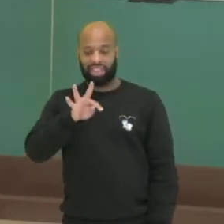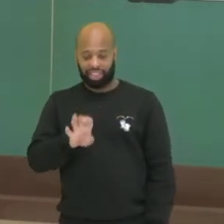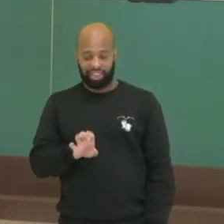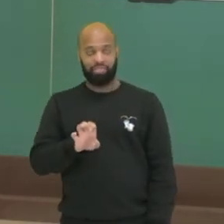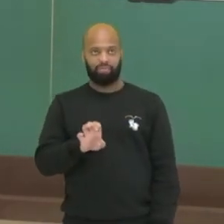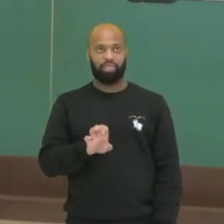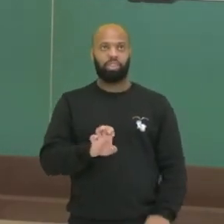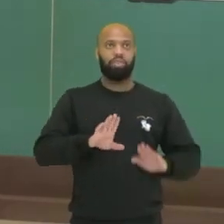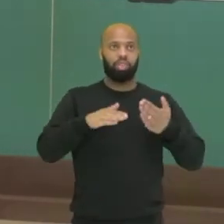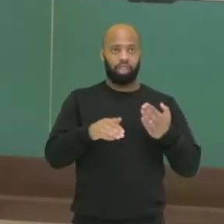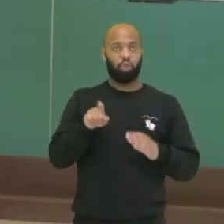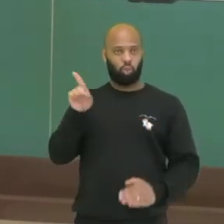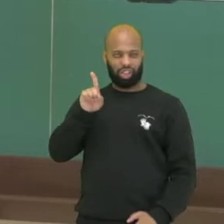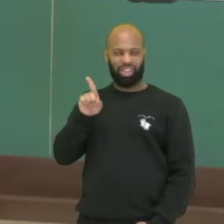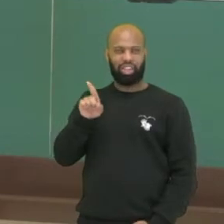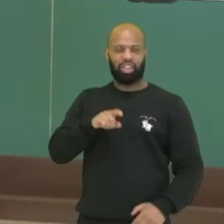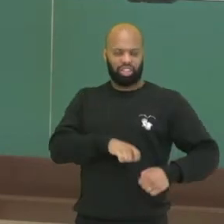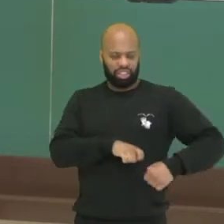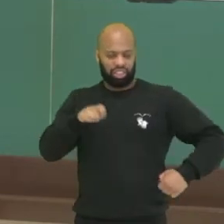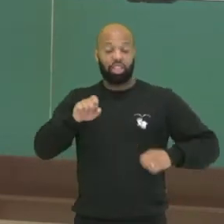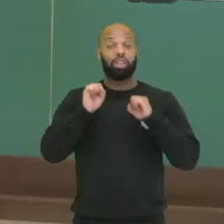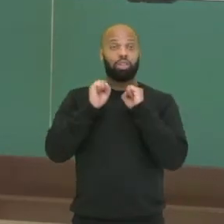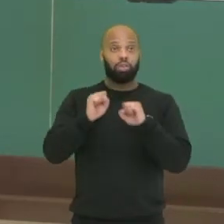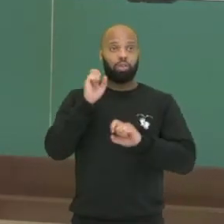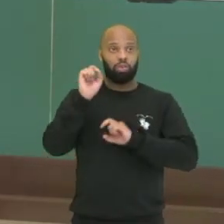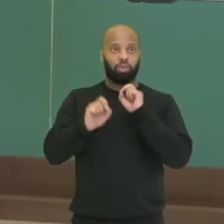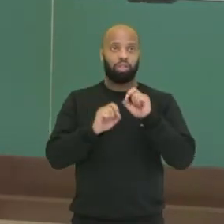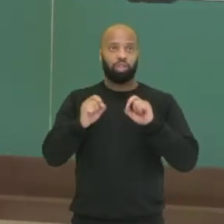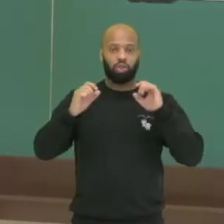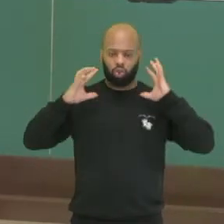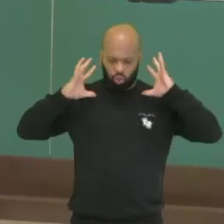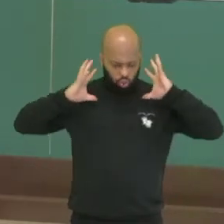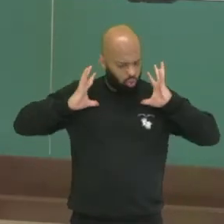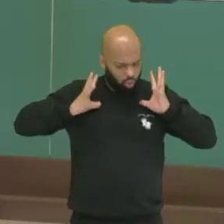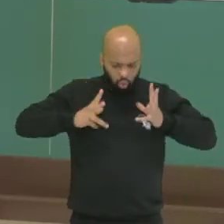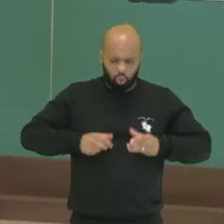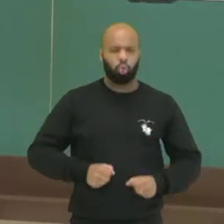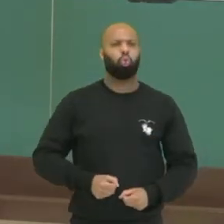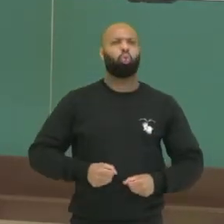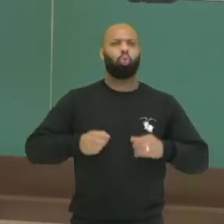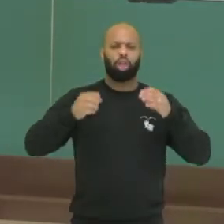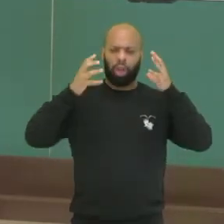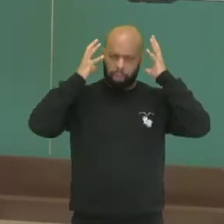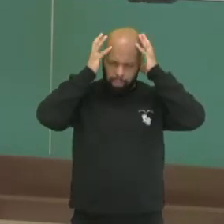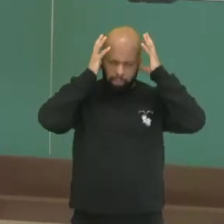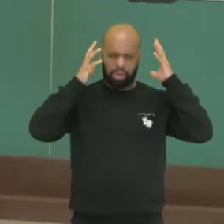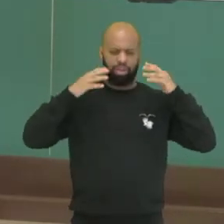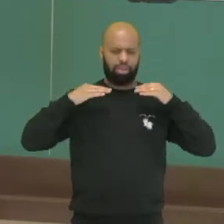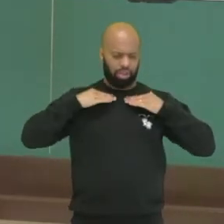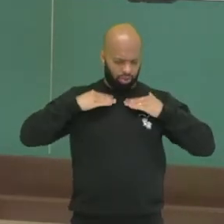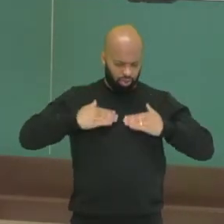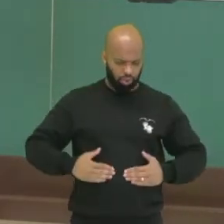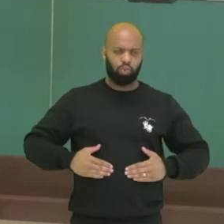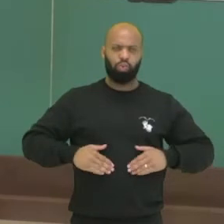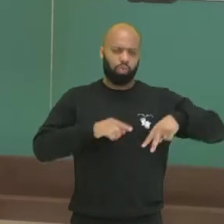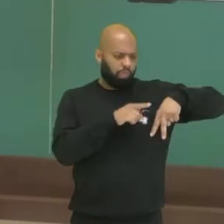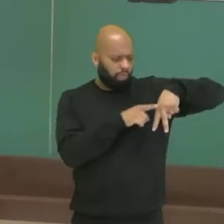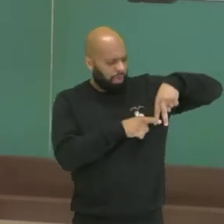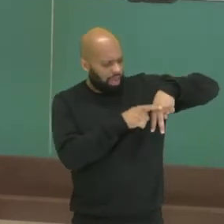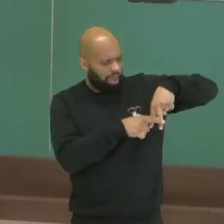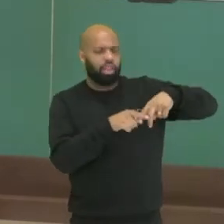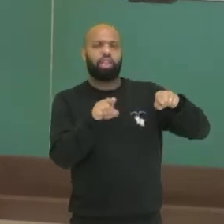pode atingir o adversário todo o corpo, tanto cabeça, tronco e pernas,